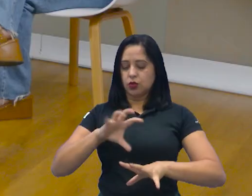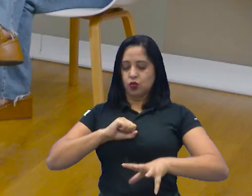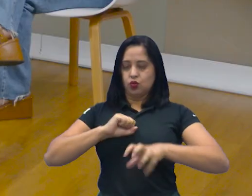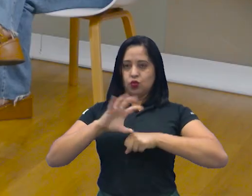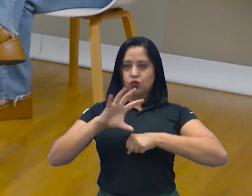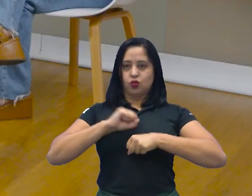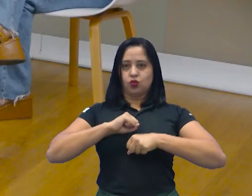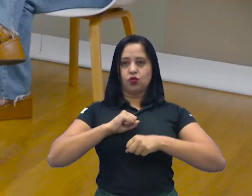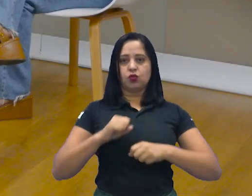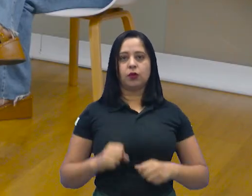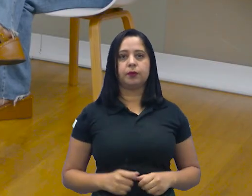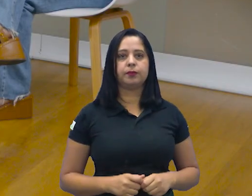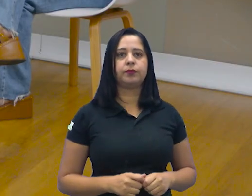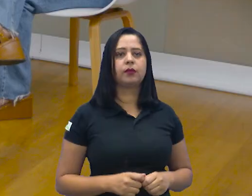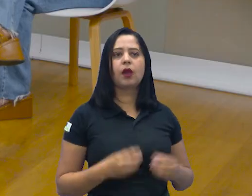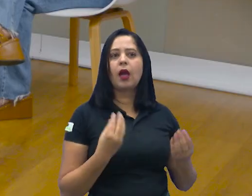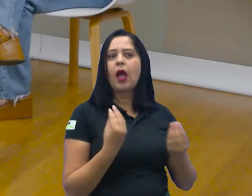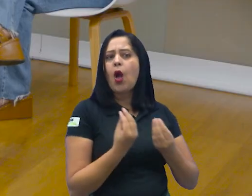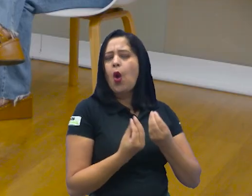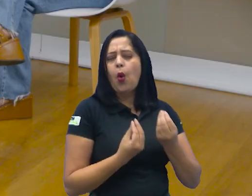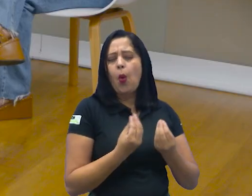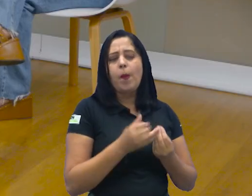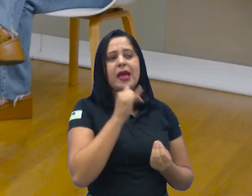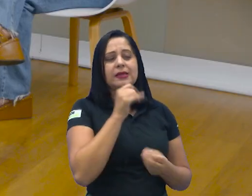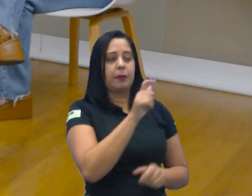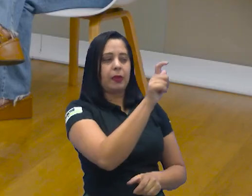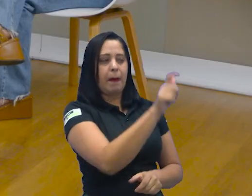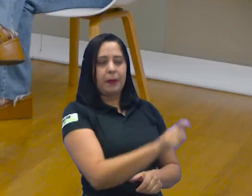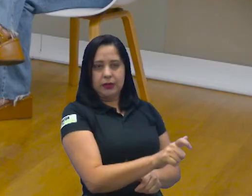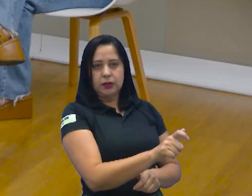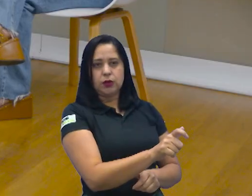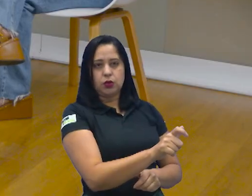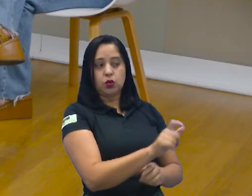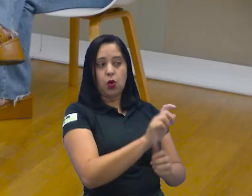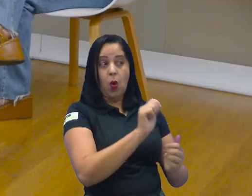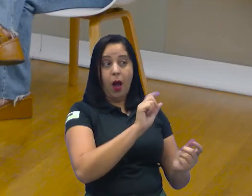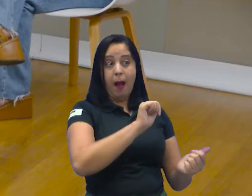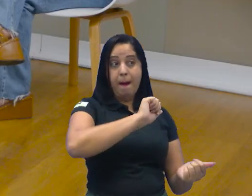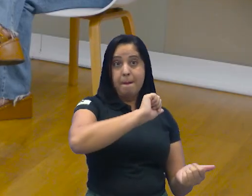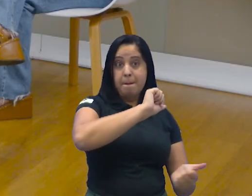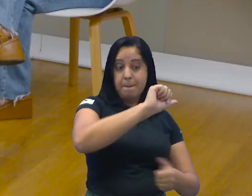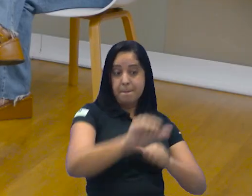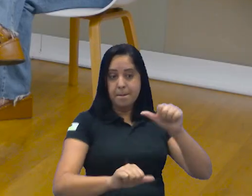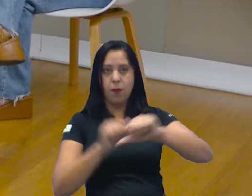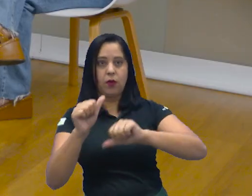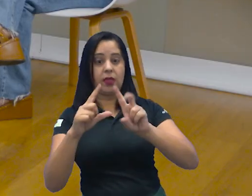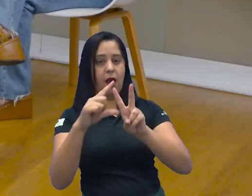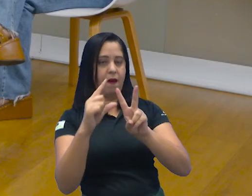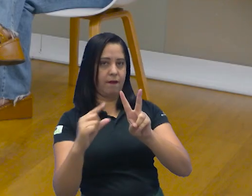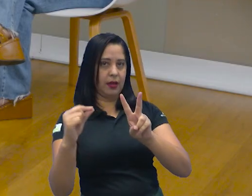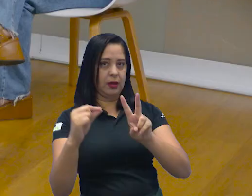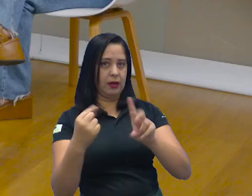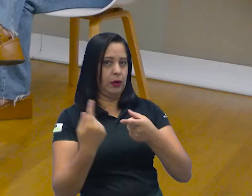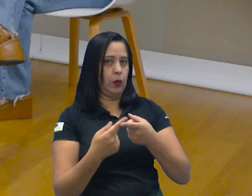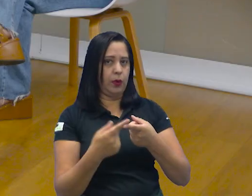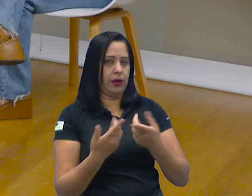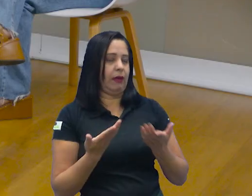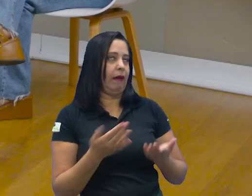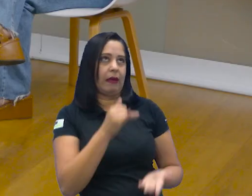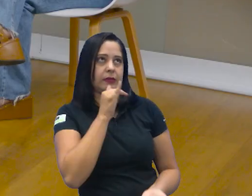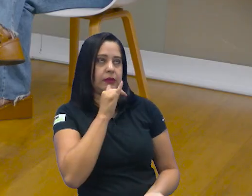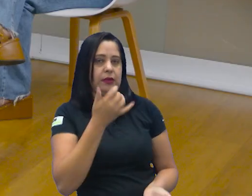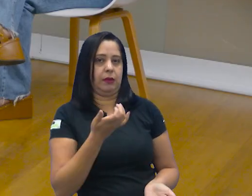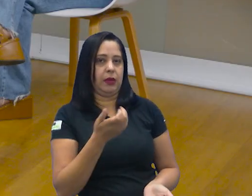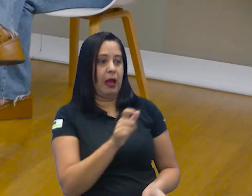Perfeito. E como fazer essa transição de uma maneira mais tranquila, né? Porque muitas pessoas, de repente, elas